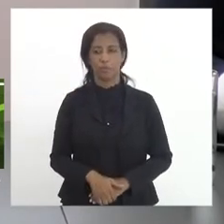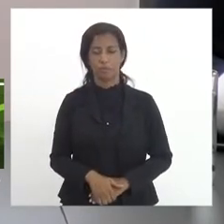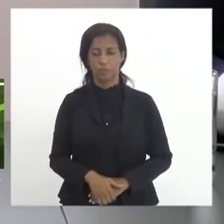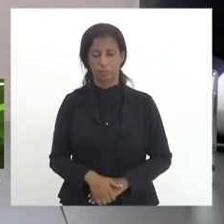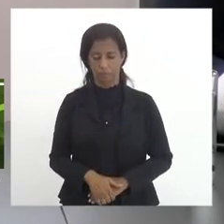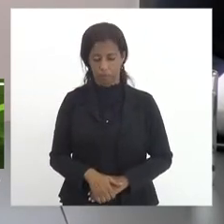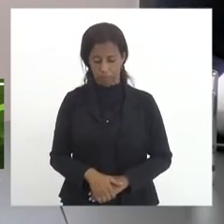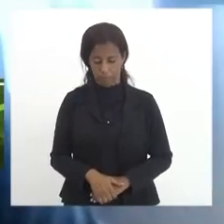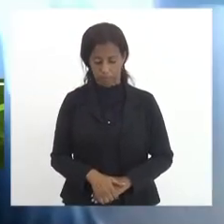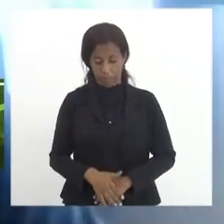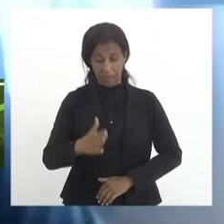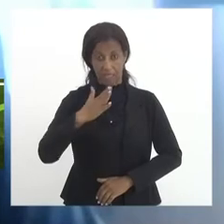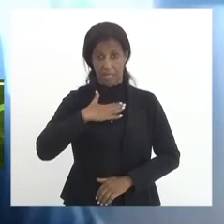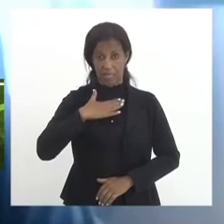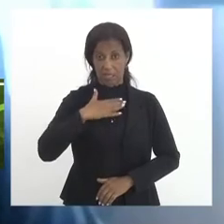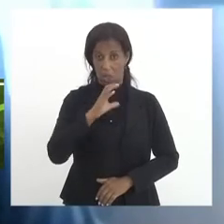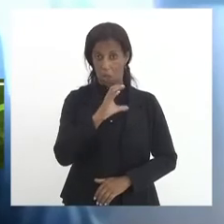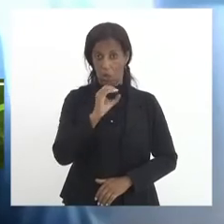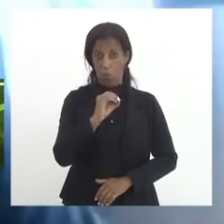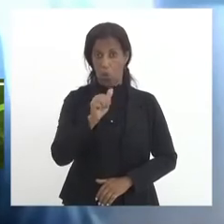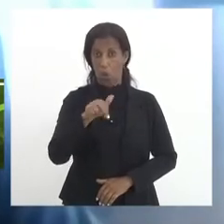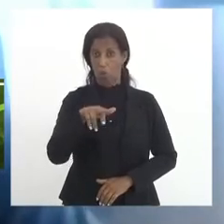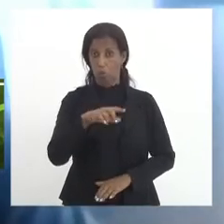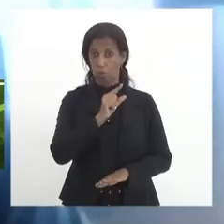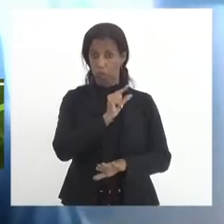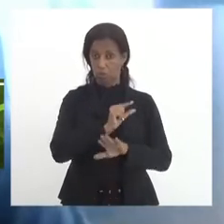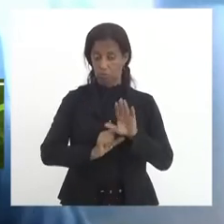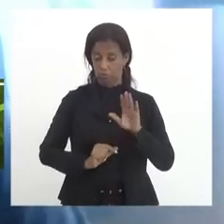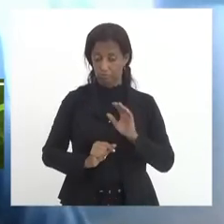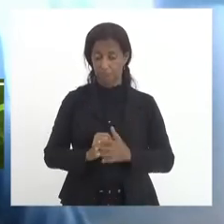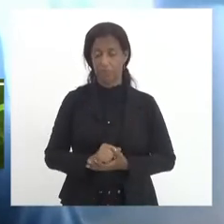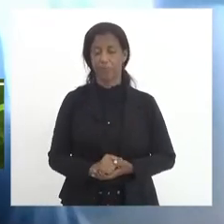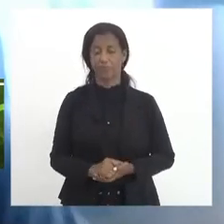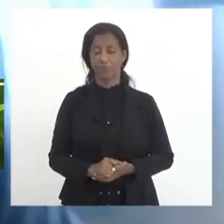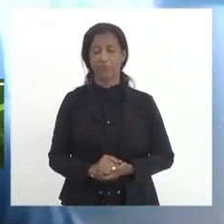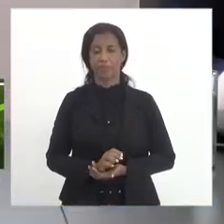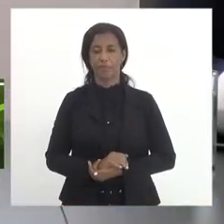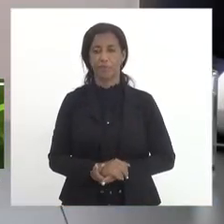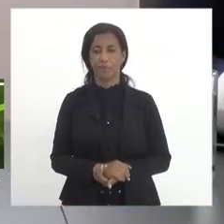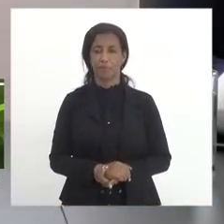Aliás, é de minha coautoria com o Carlos Augusto. Exato, então